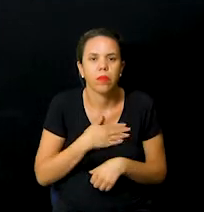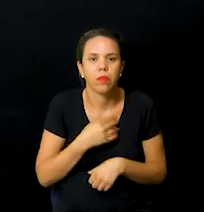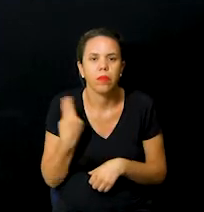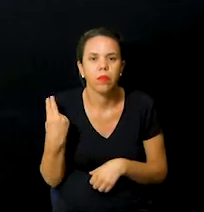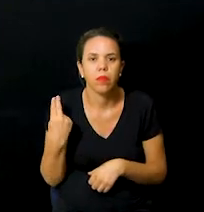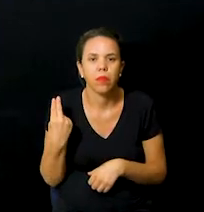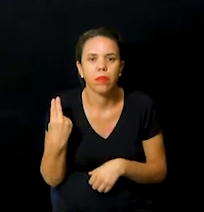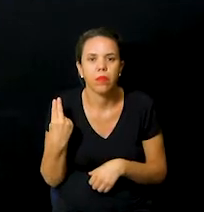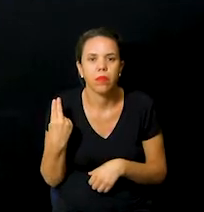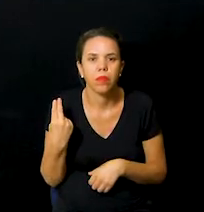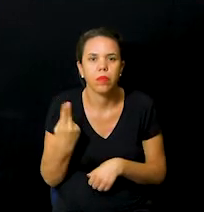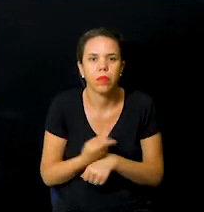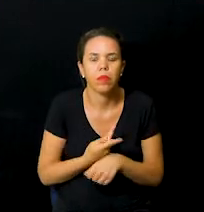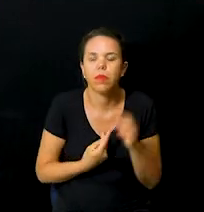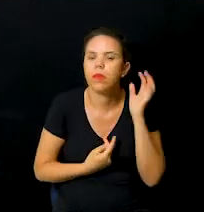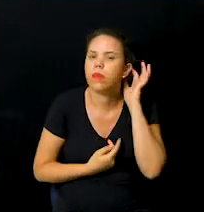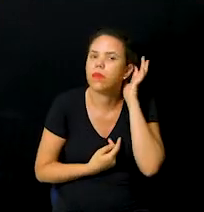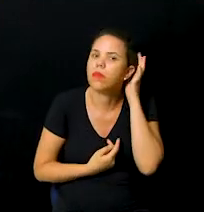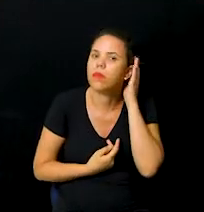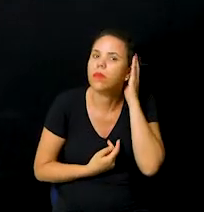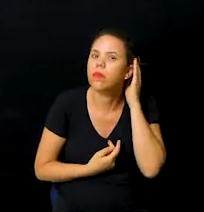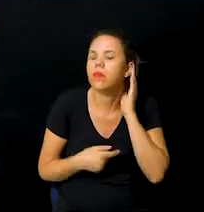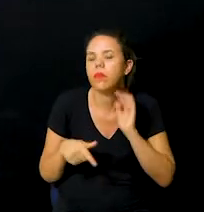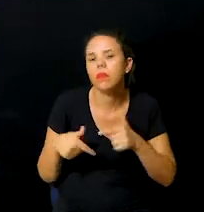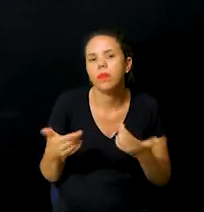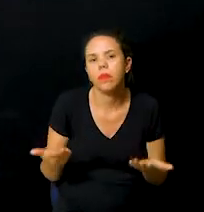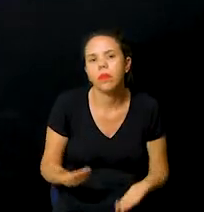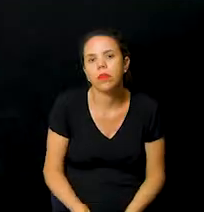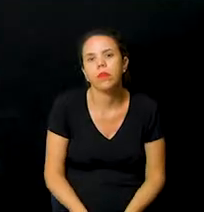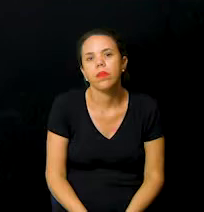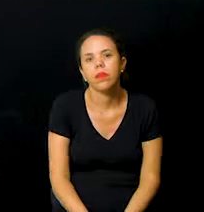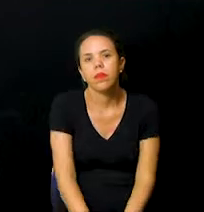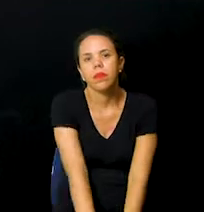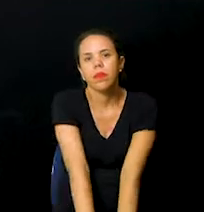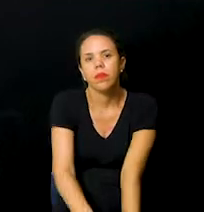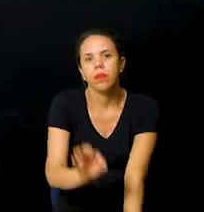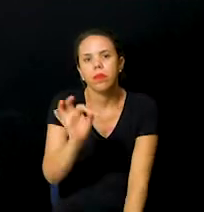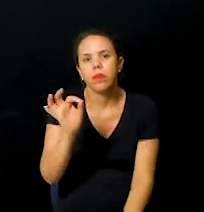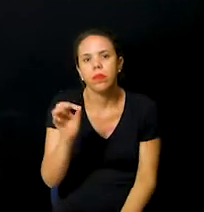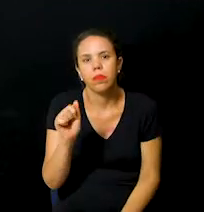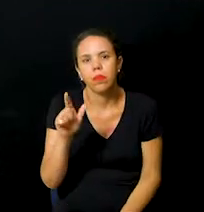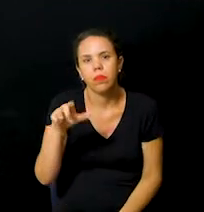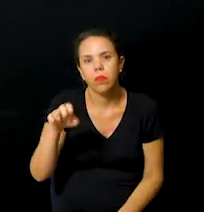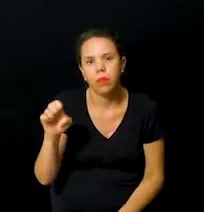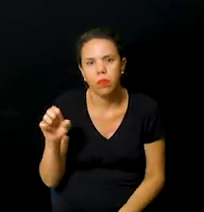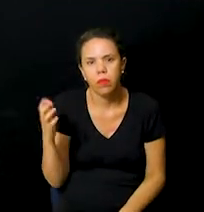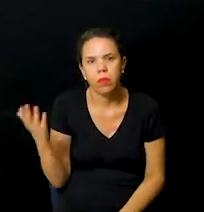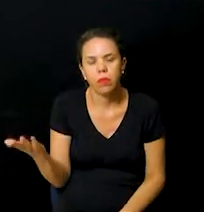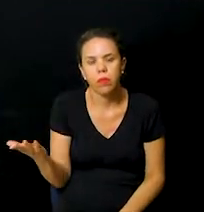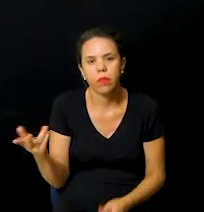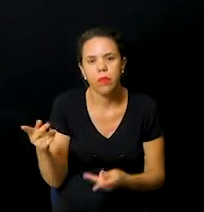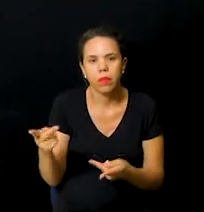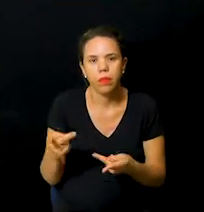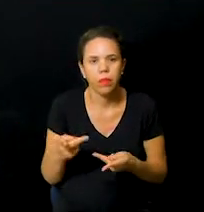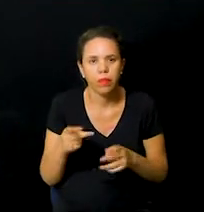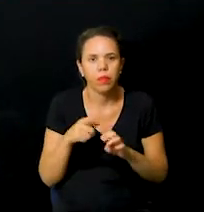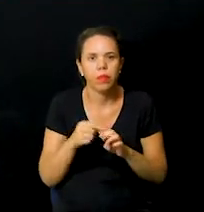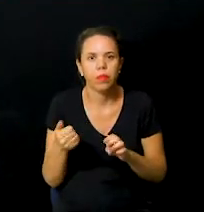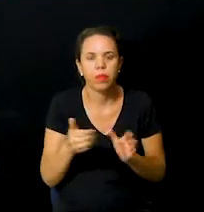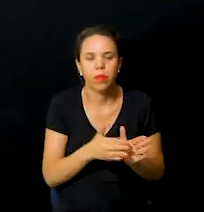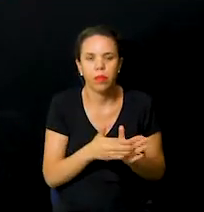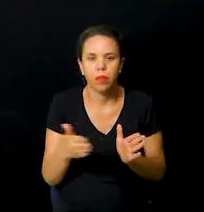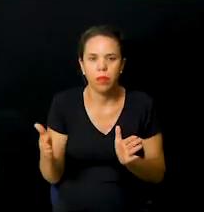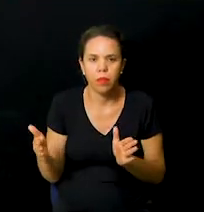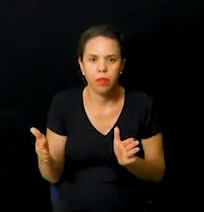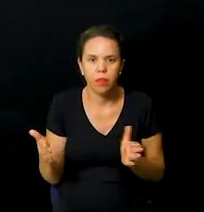nome acabaram buscando. Então, é dessa forma que eu trabalho hoje. Tá certo, então, Aline Stil, nossa convidada do primeiro bloco